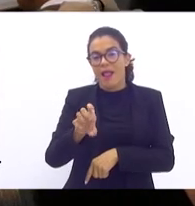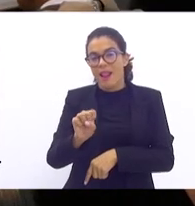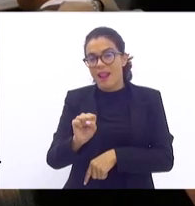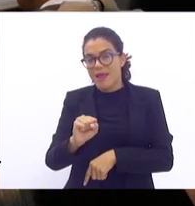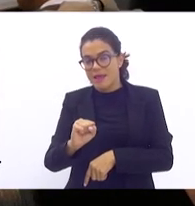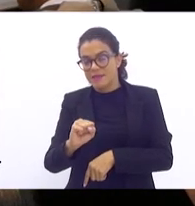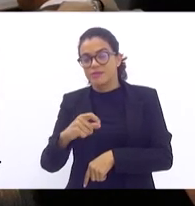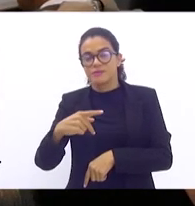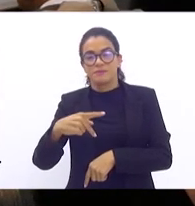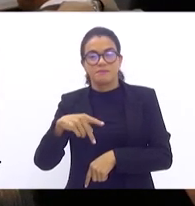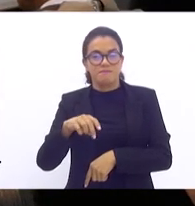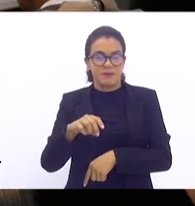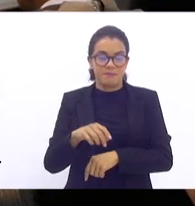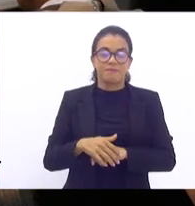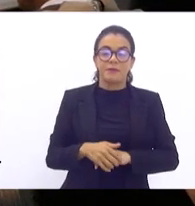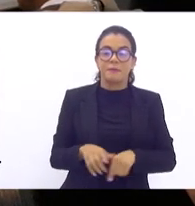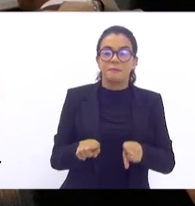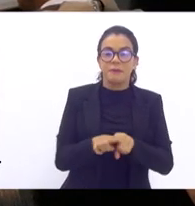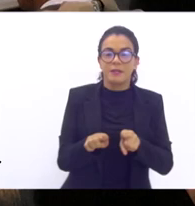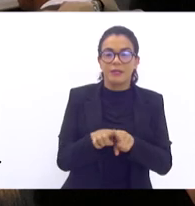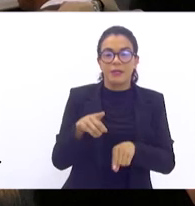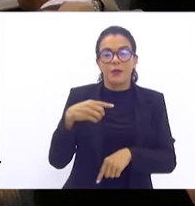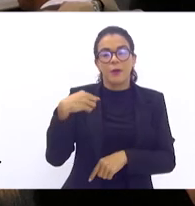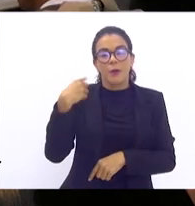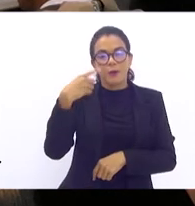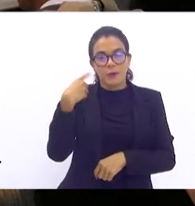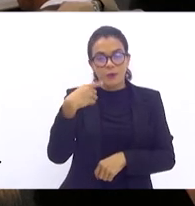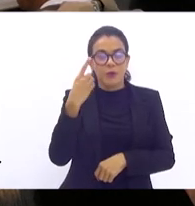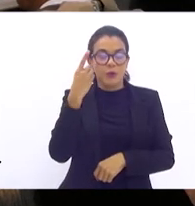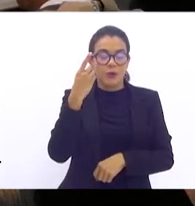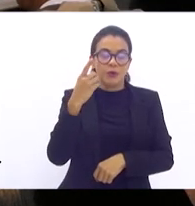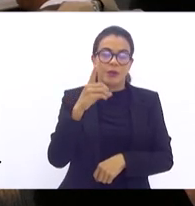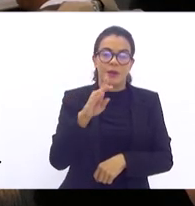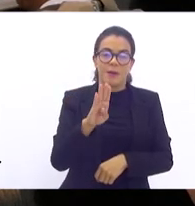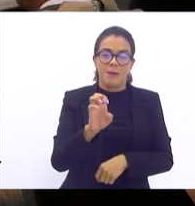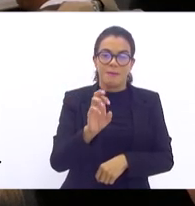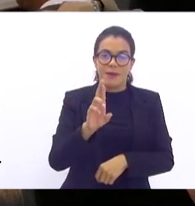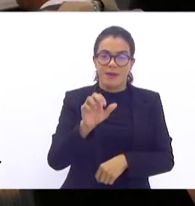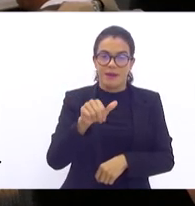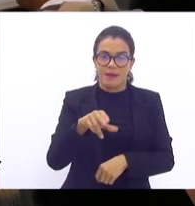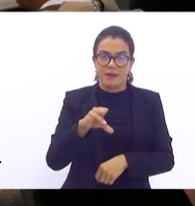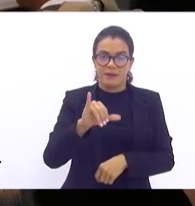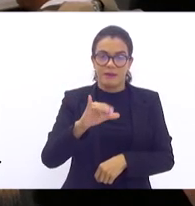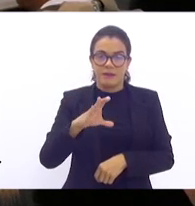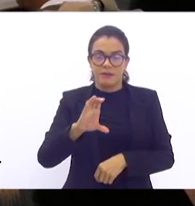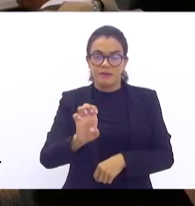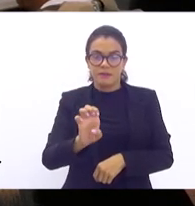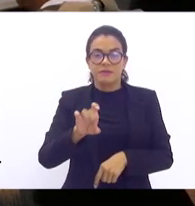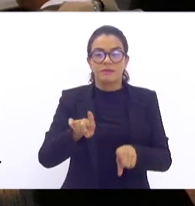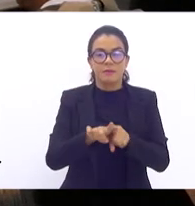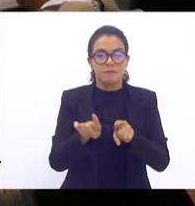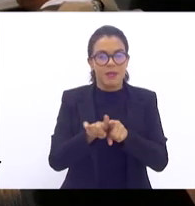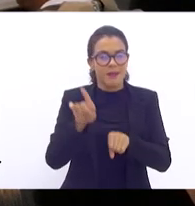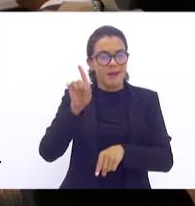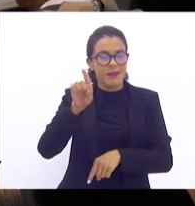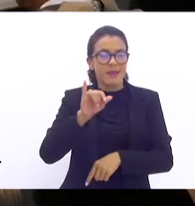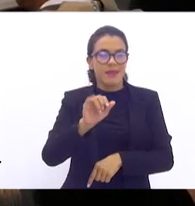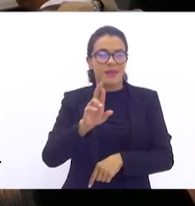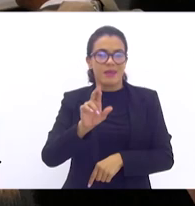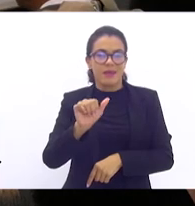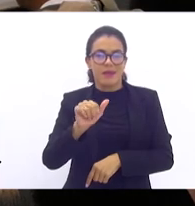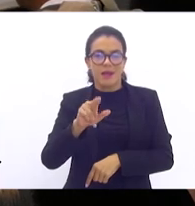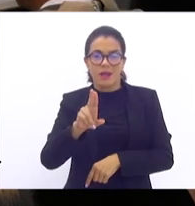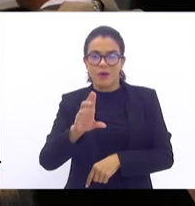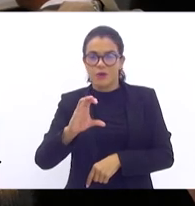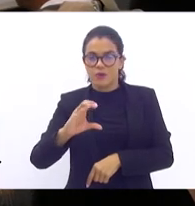Itaboraí com a doutora Berenice né tem outras experiências pelo Brasil afora tem essa lateral suba lá no Ceará que também para